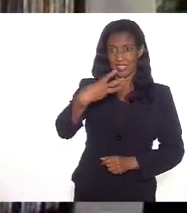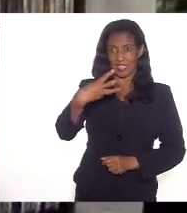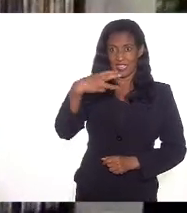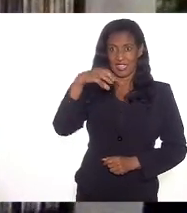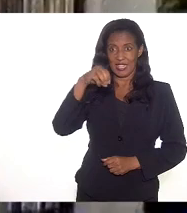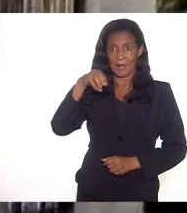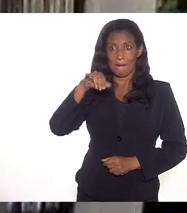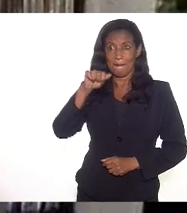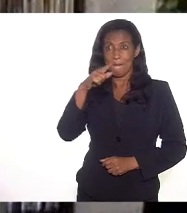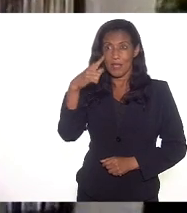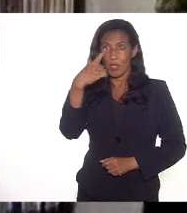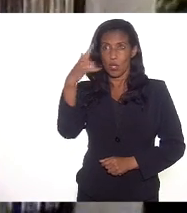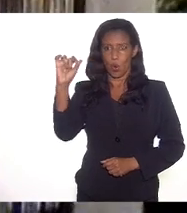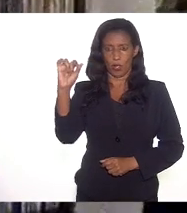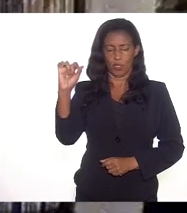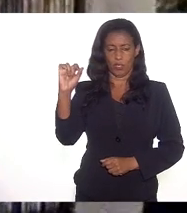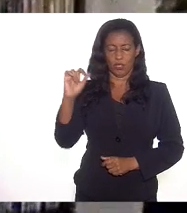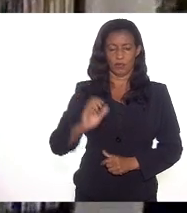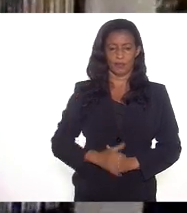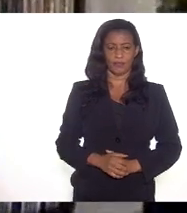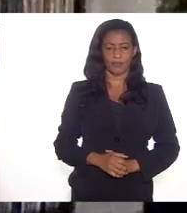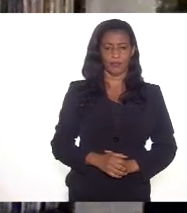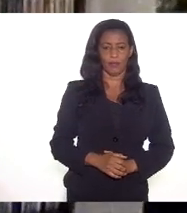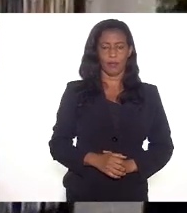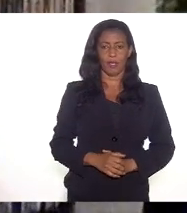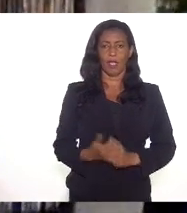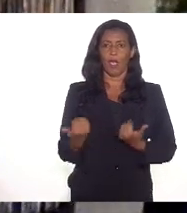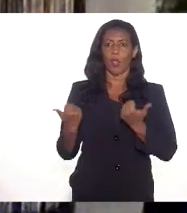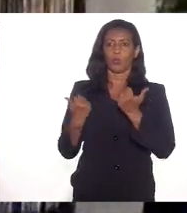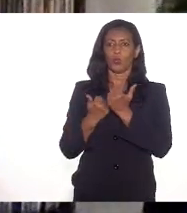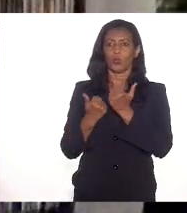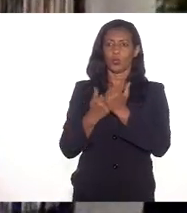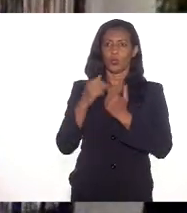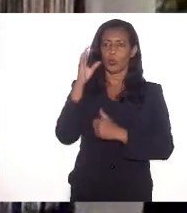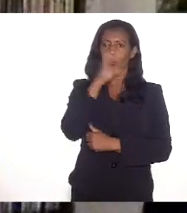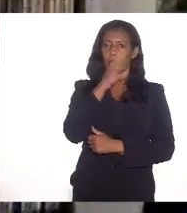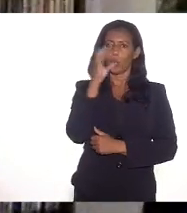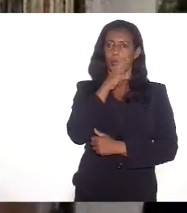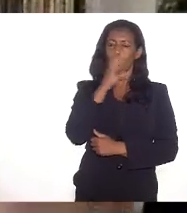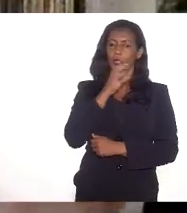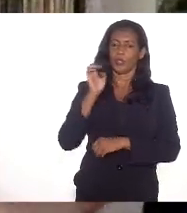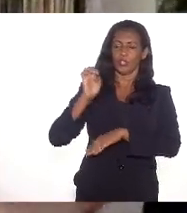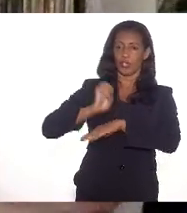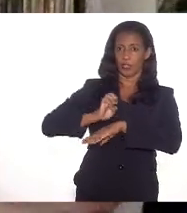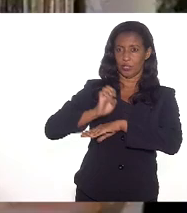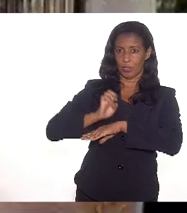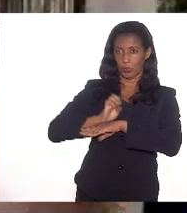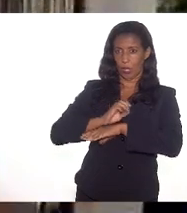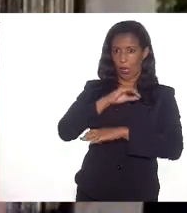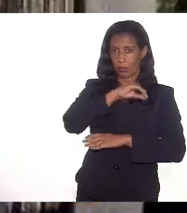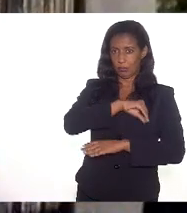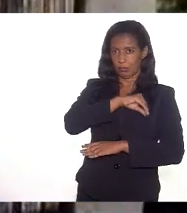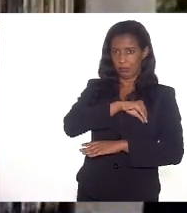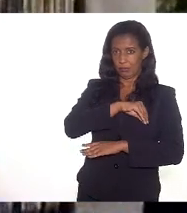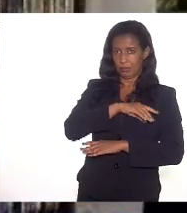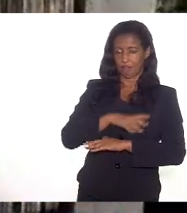R$ 130.000.000 apenas. E auxílio emergencial estadual prometido